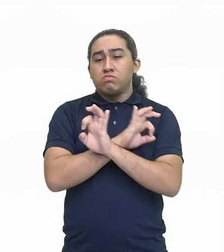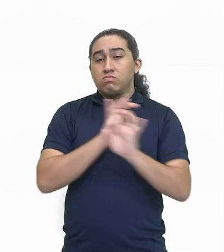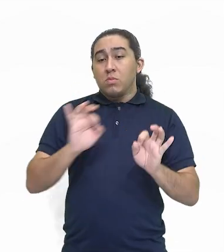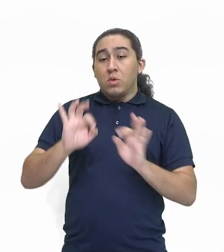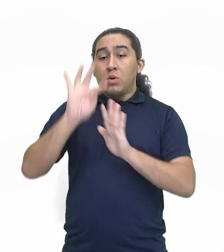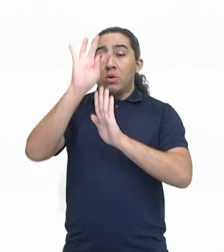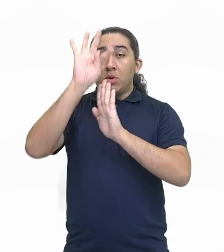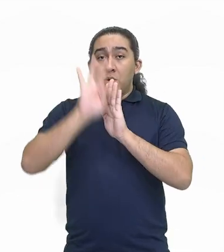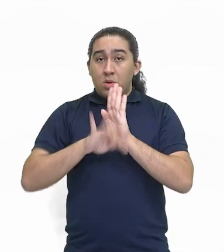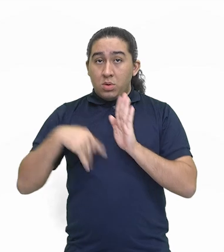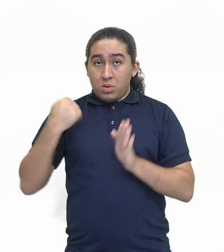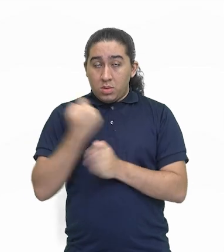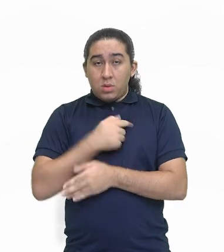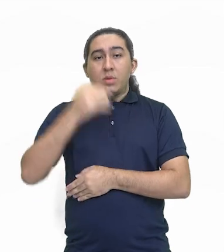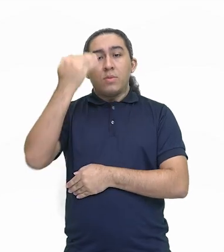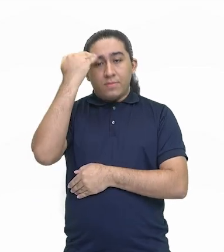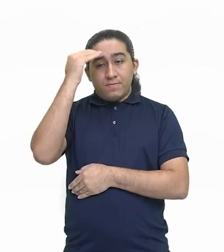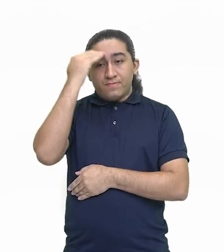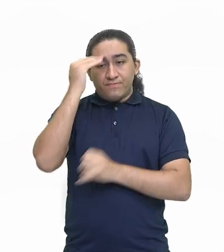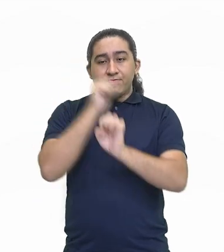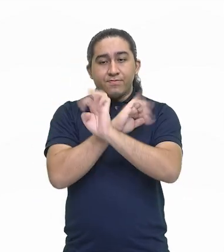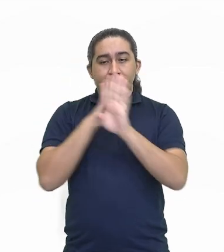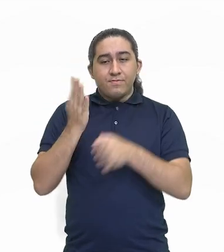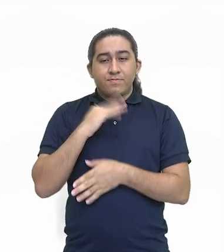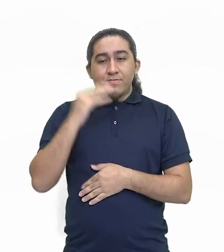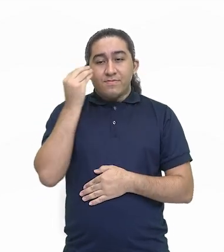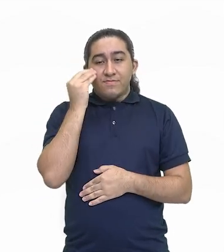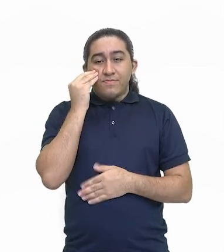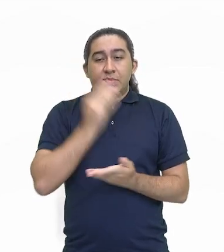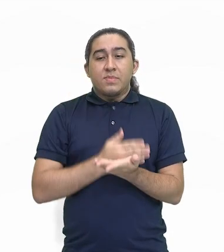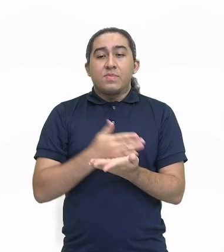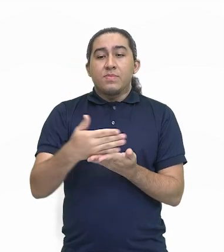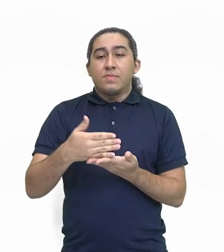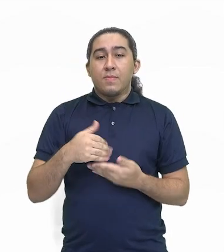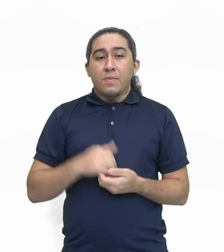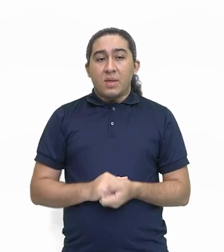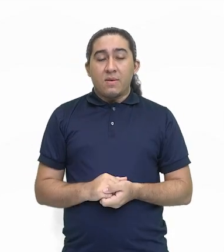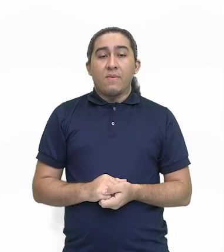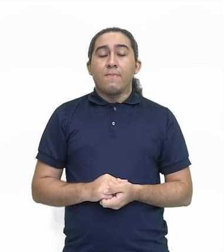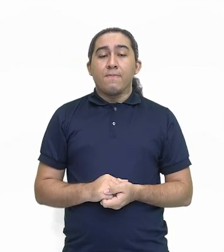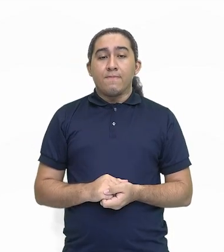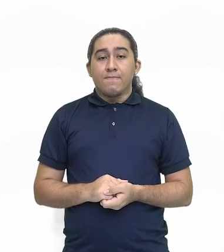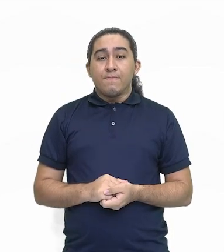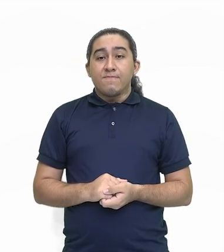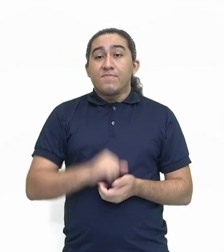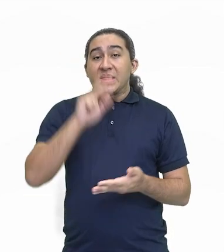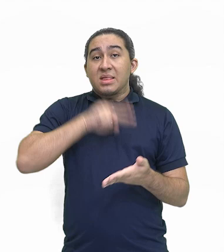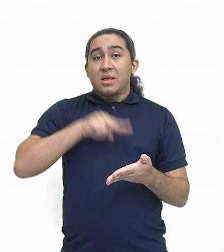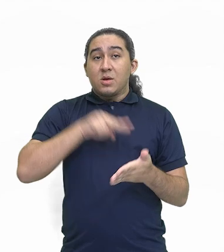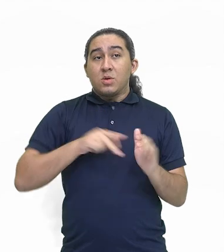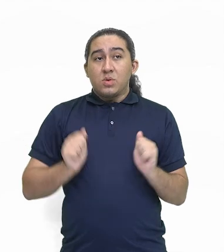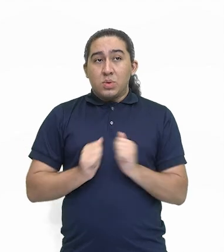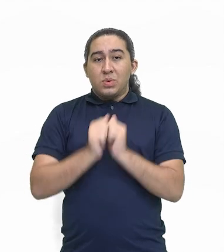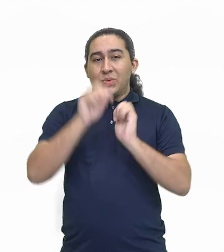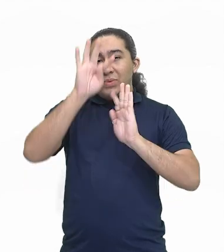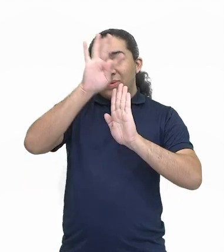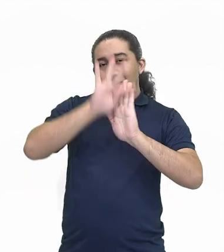a gente vai compreender, tá? Vamos lá, conversar. Leia aí junto comigo.